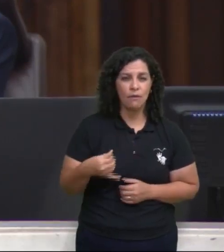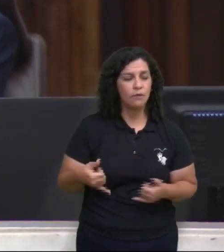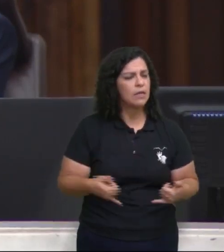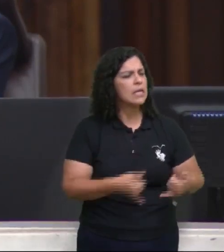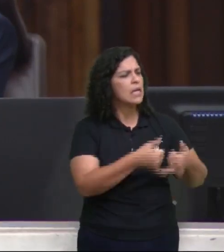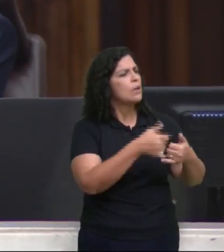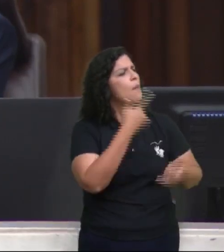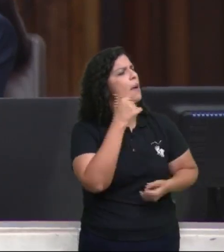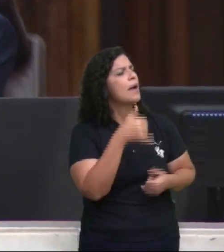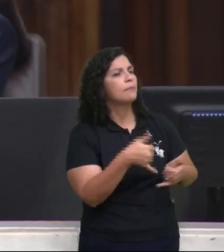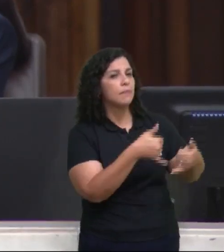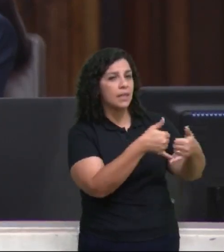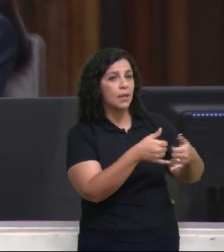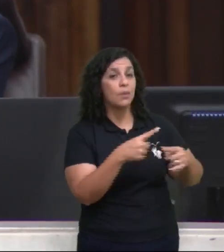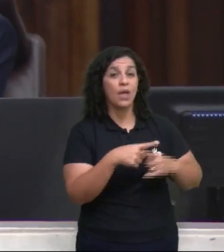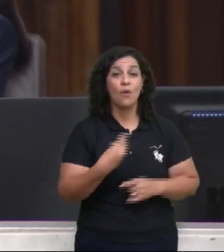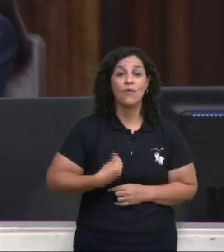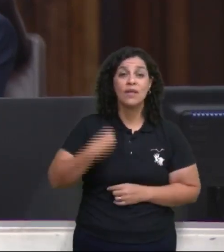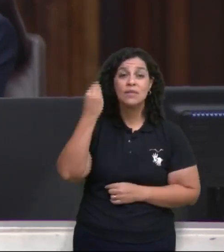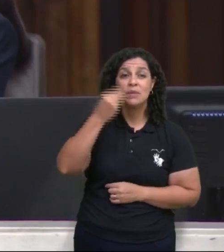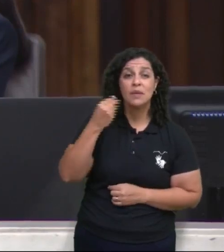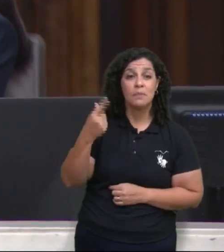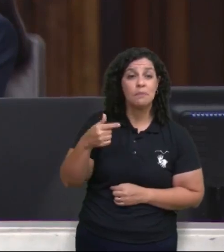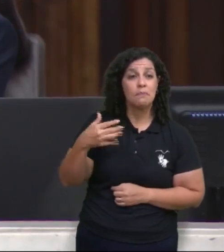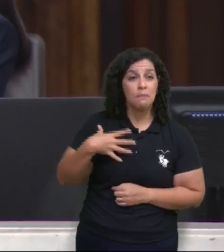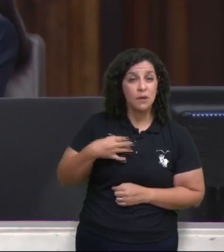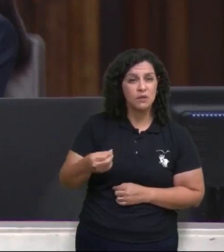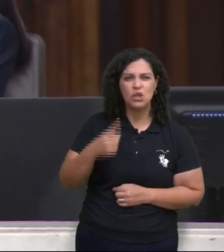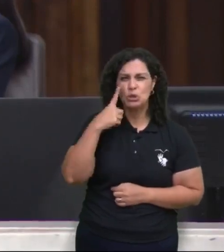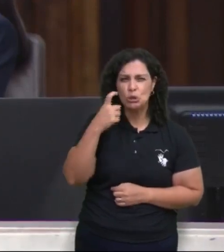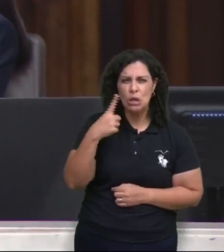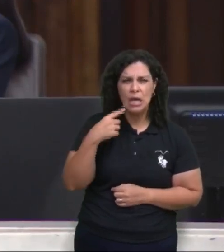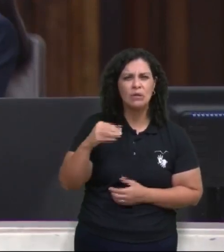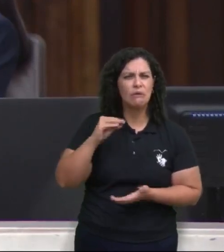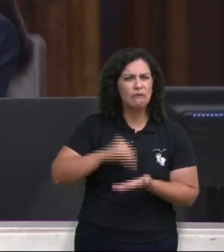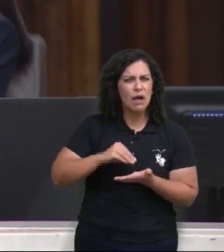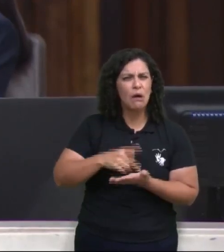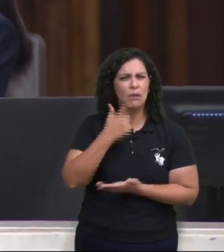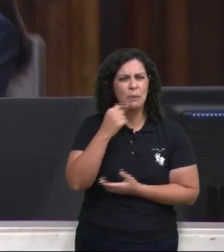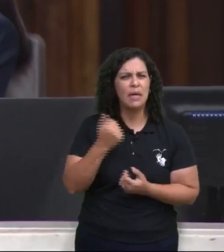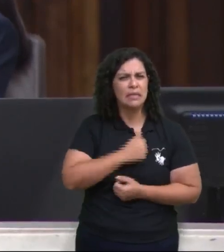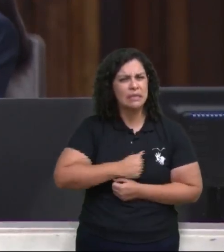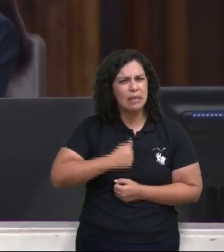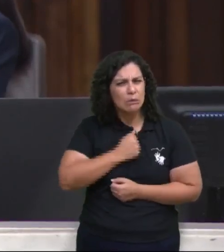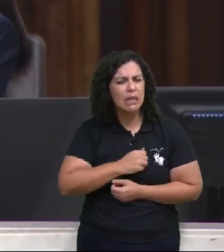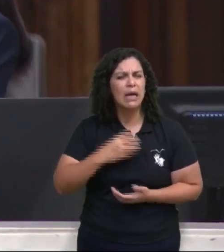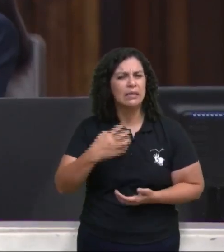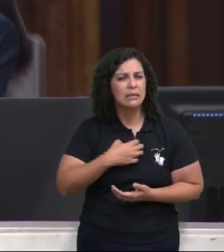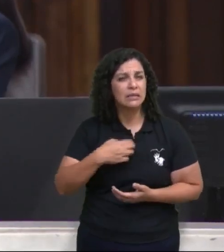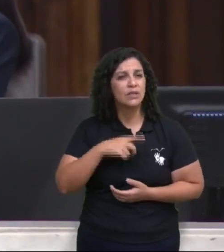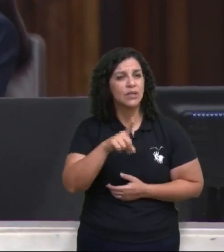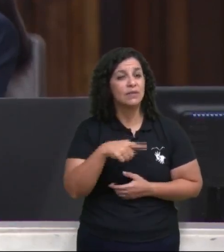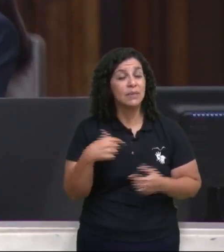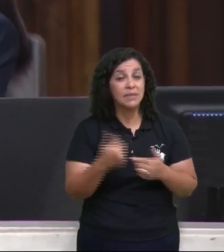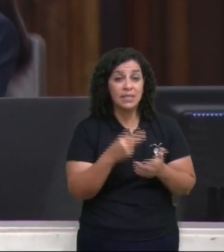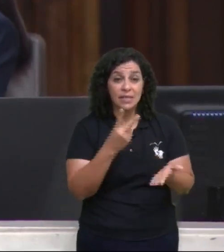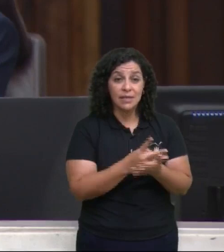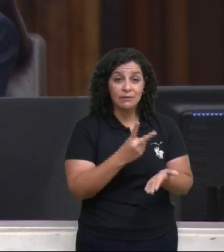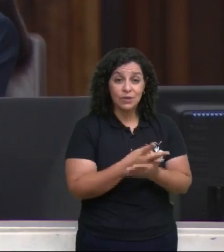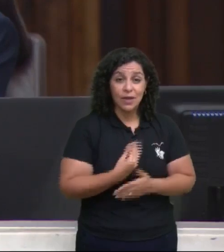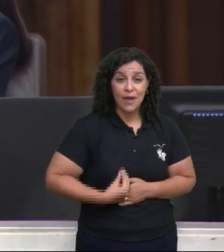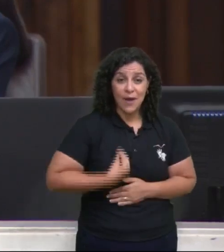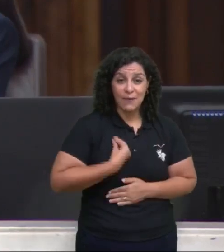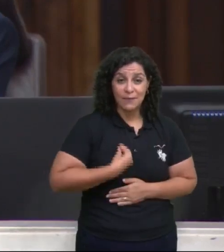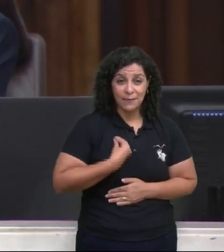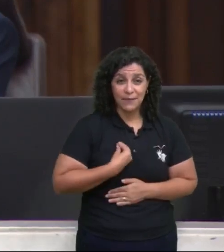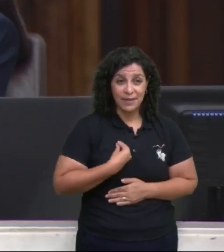pai, porque eu vivi isso. Meus filhos ligando, chorando, sentindo a ausência do pai, e você tem que tocar a vida,